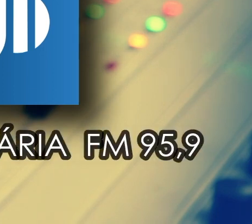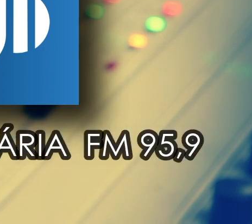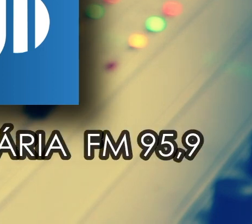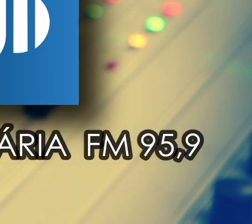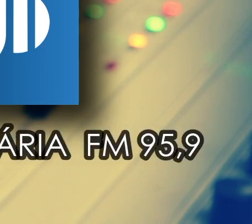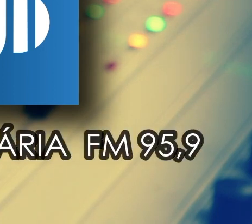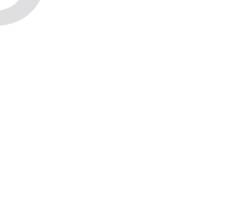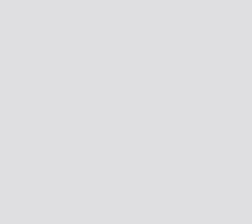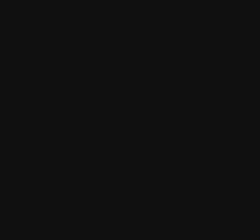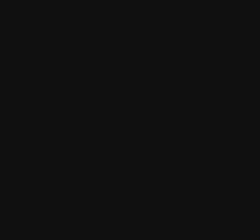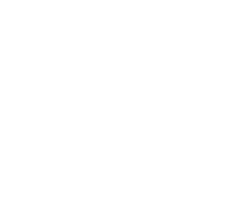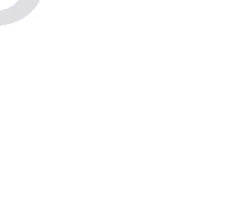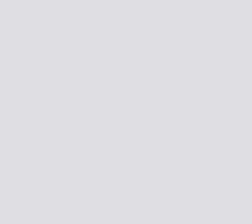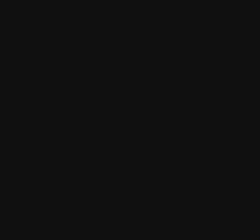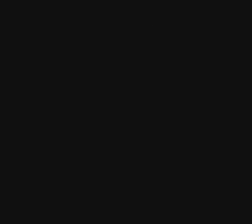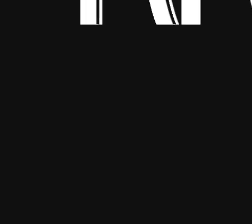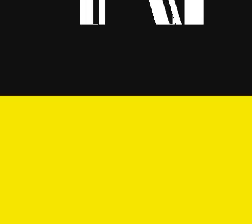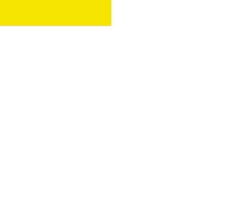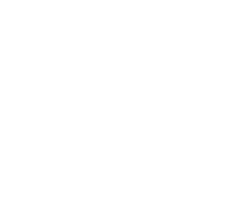95,9.